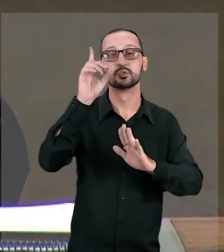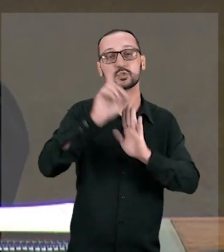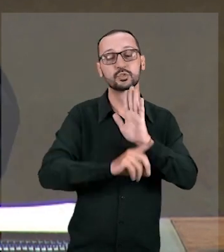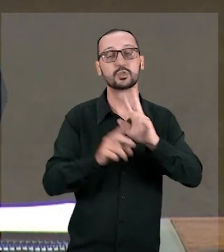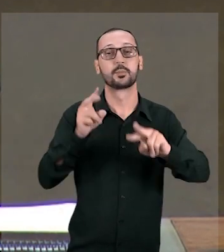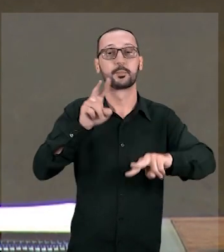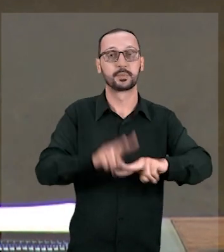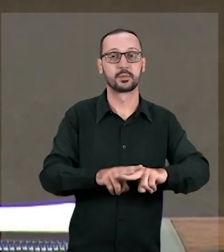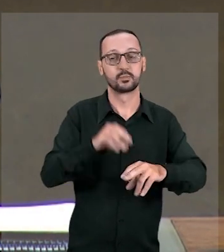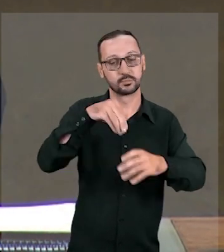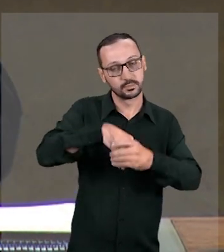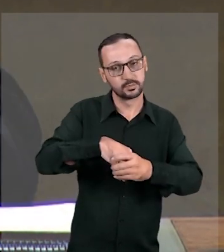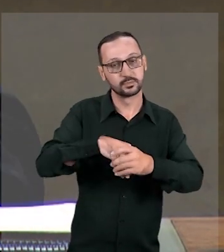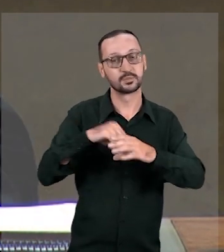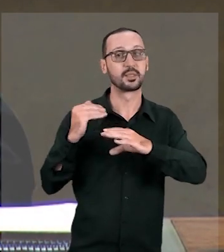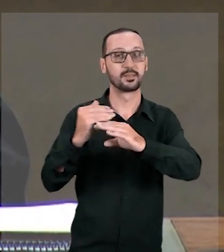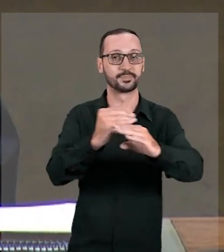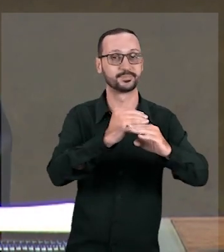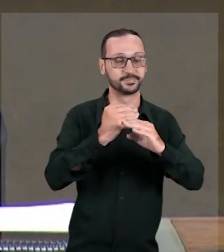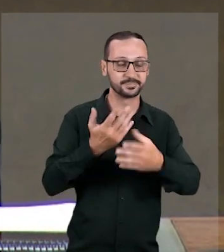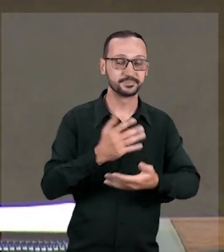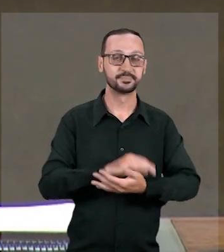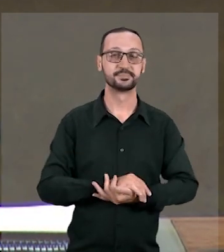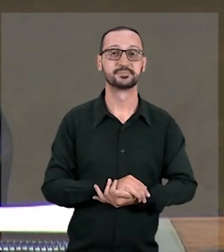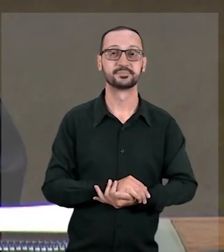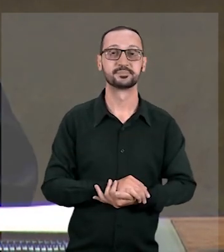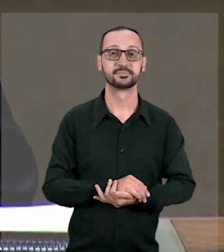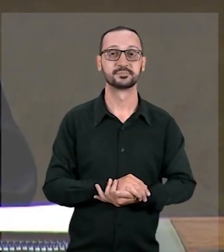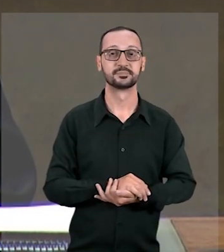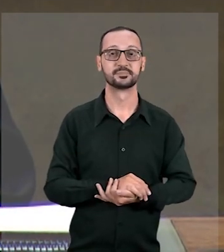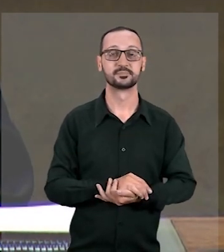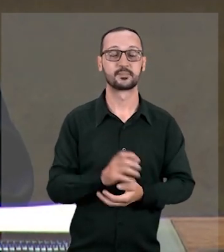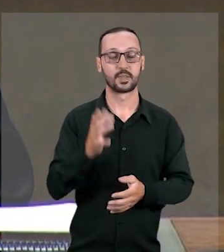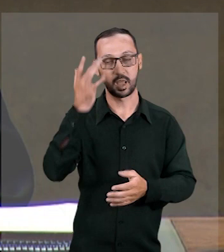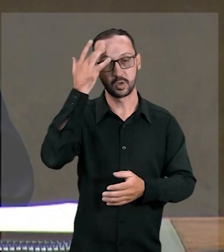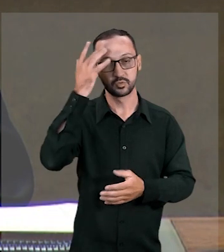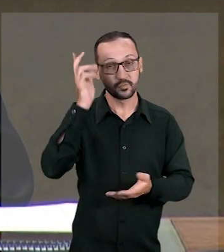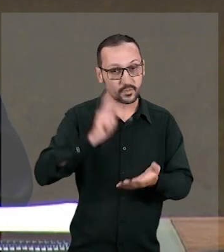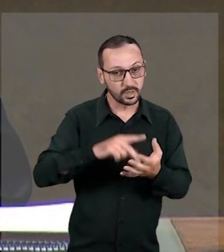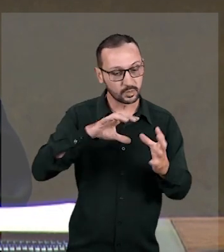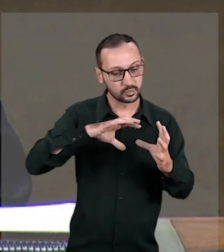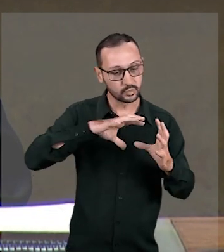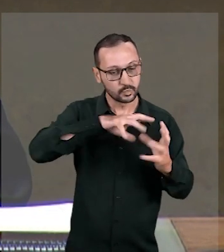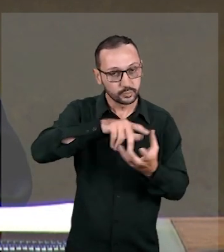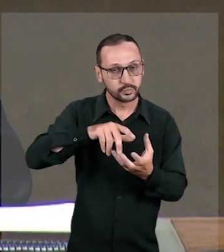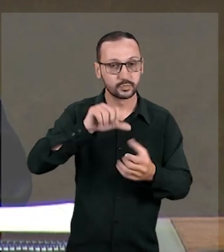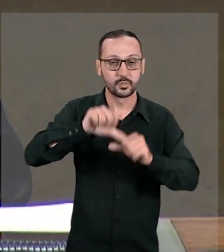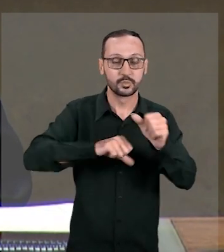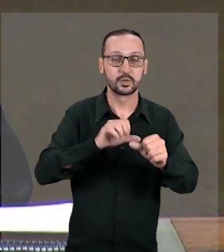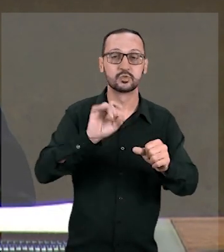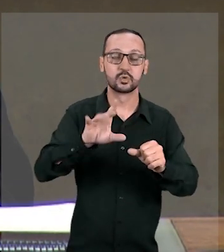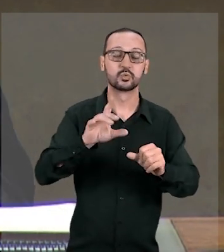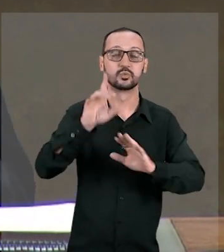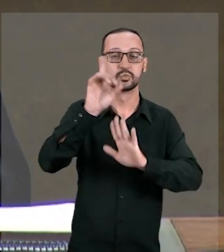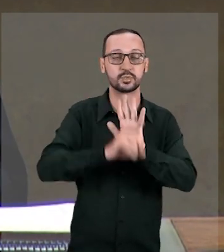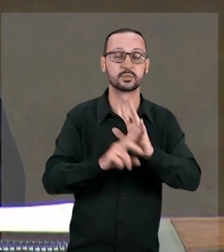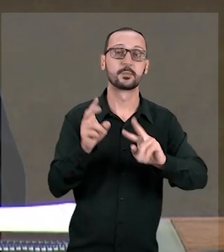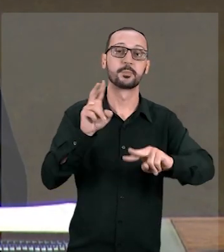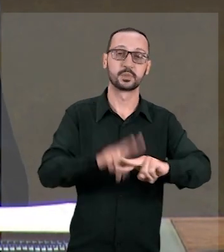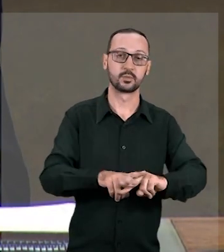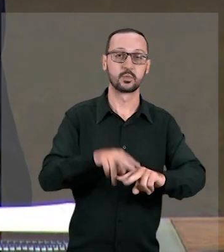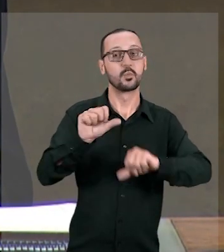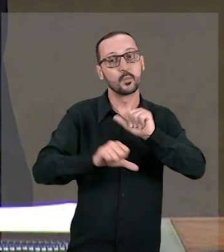democracia. Eu acho também que não se muda o mundo com o direito penal. Se muda o mundo